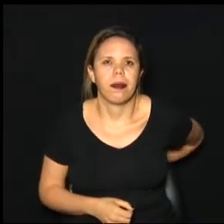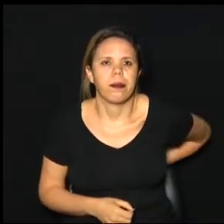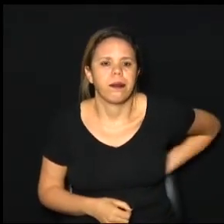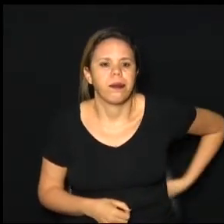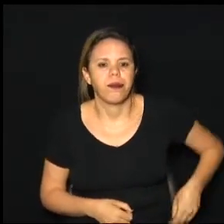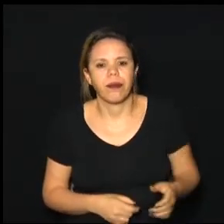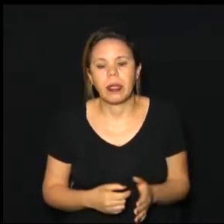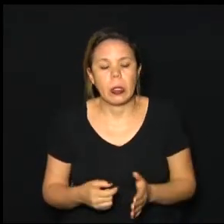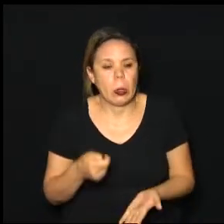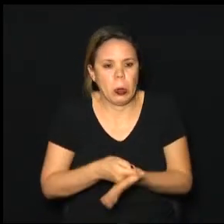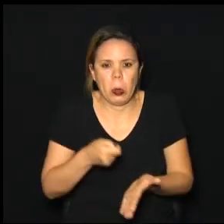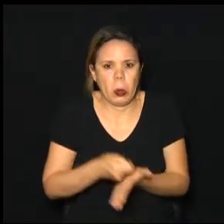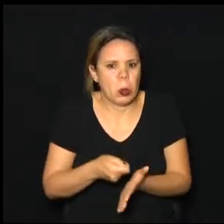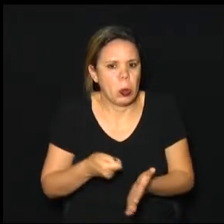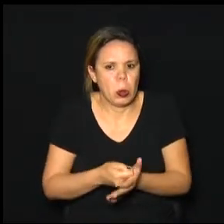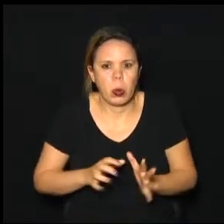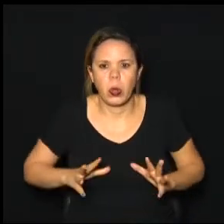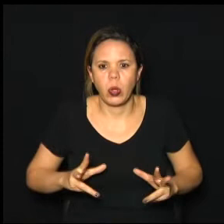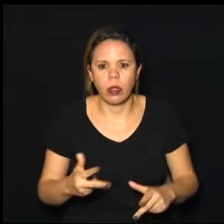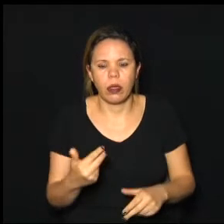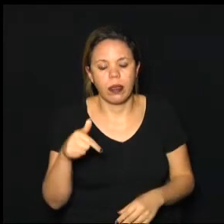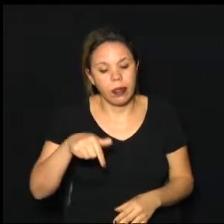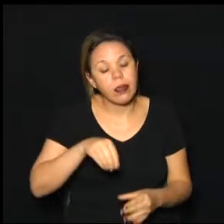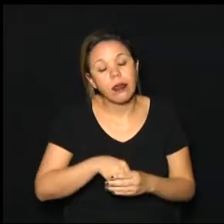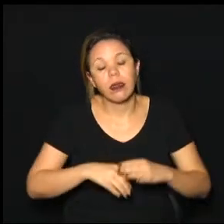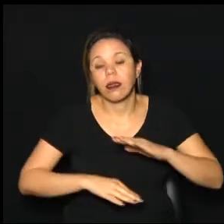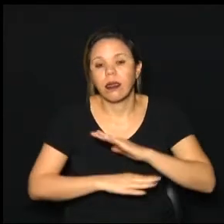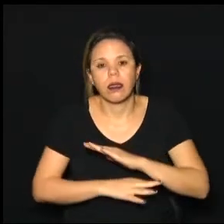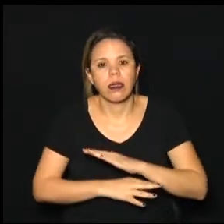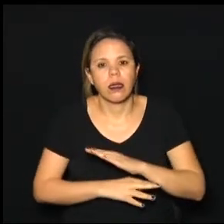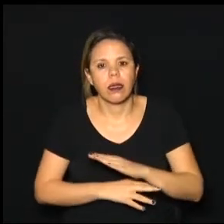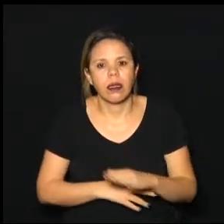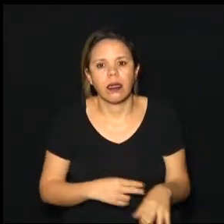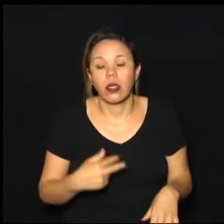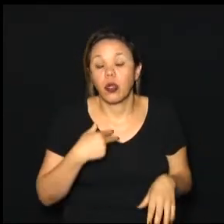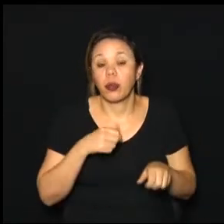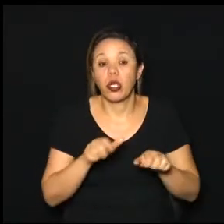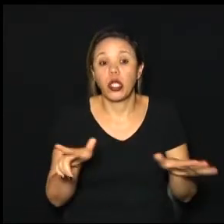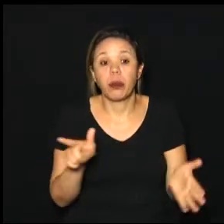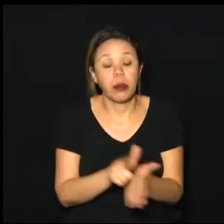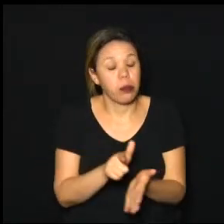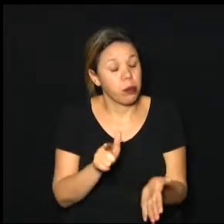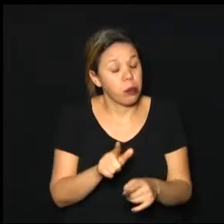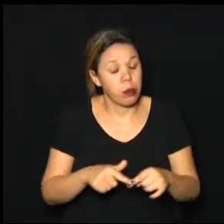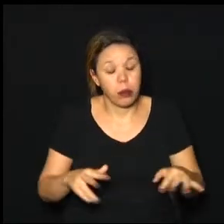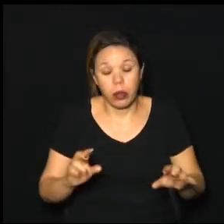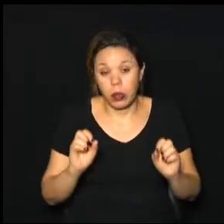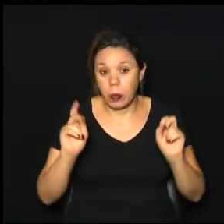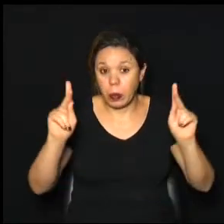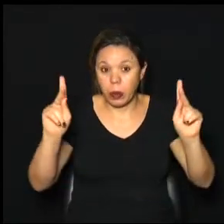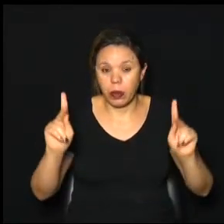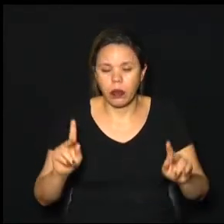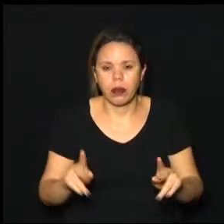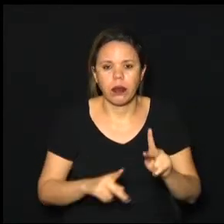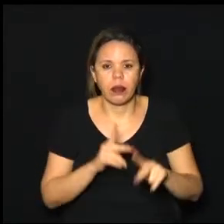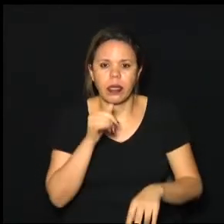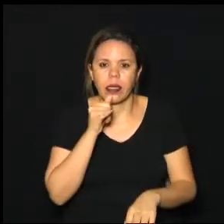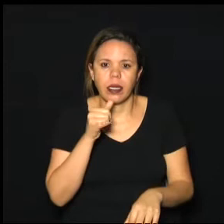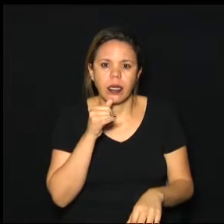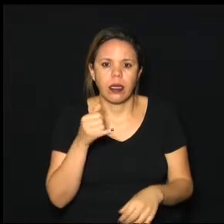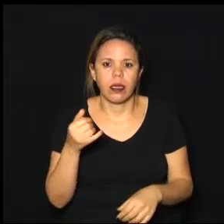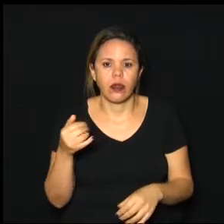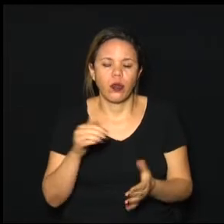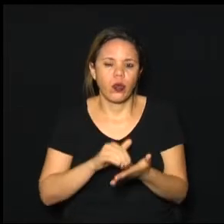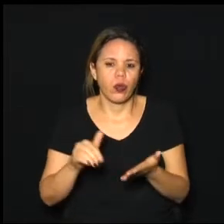essa rigidez toda, ok? Então, aqui dentro da Câmara não pode distribuir santinho, ok? Mas aquele que entra, um assessor